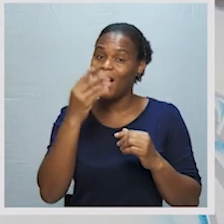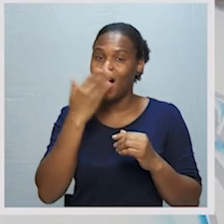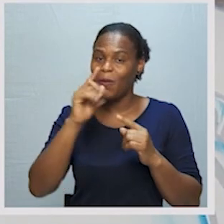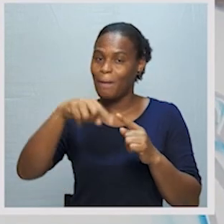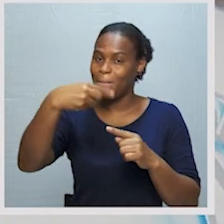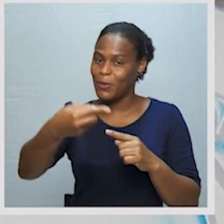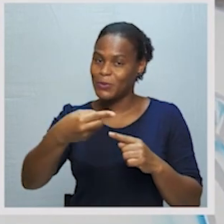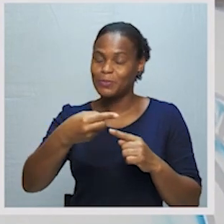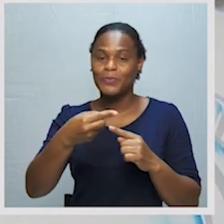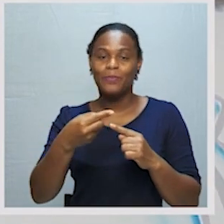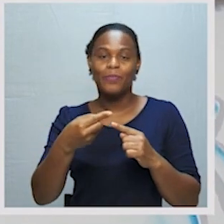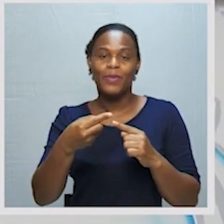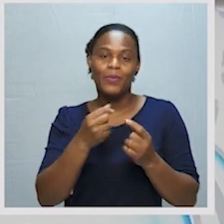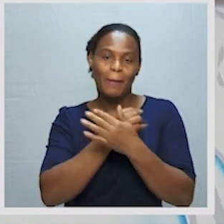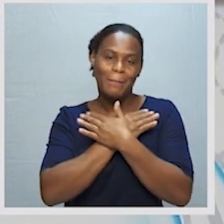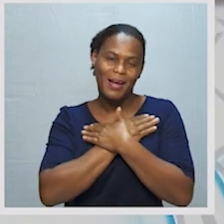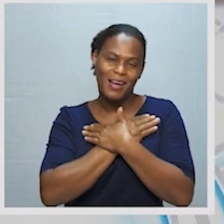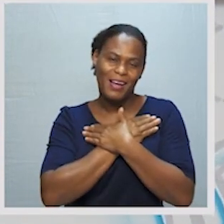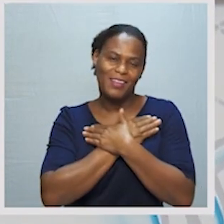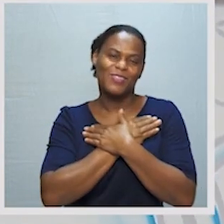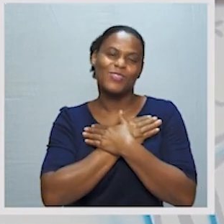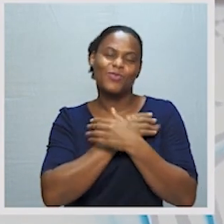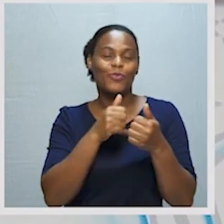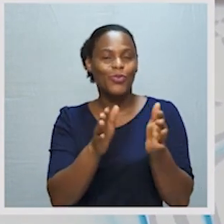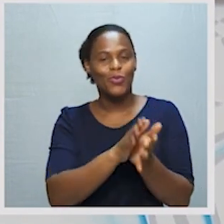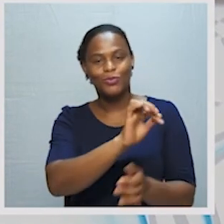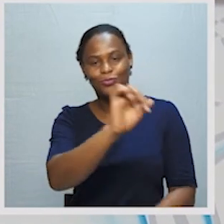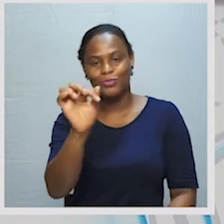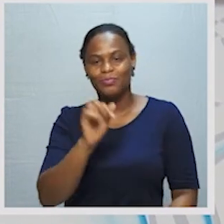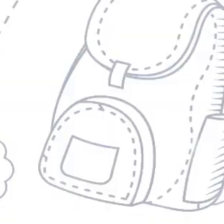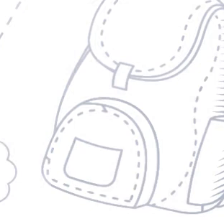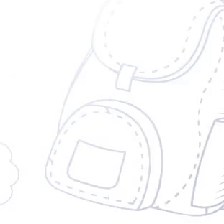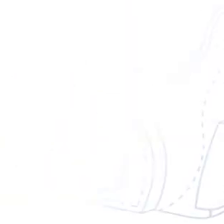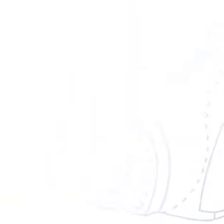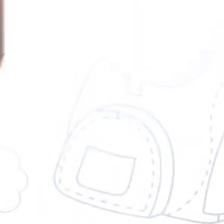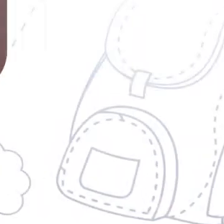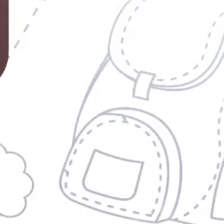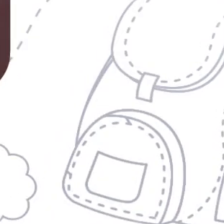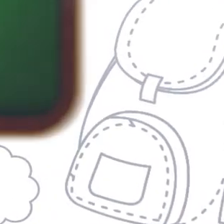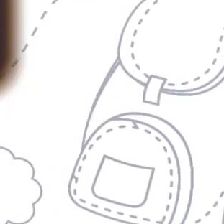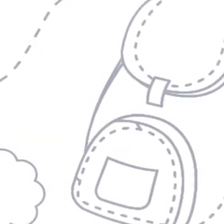Espero-vos na próxima aula. Um abraço virtual para todos vocês.